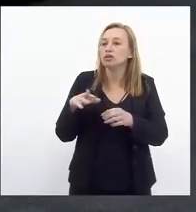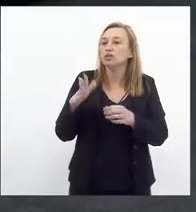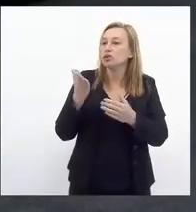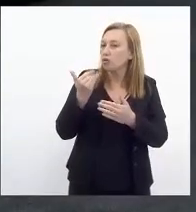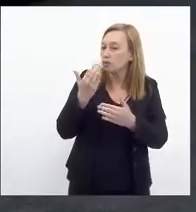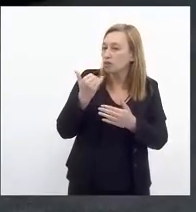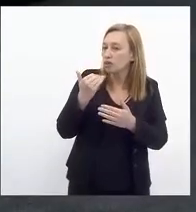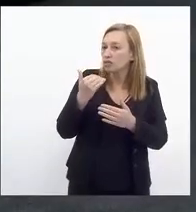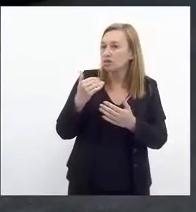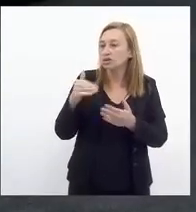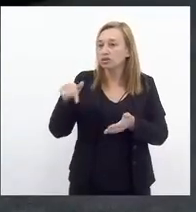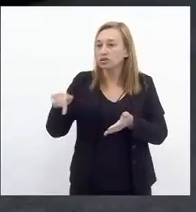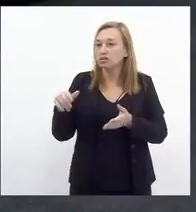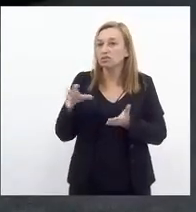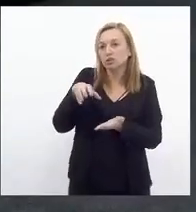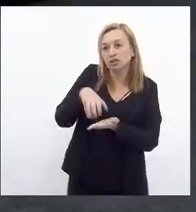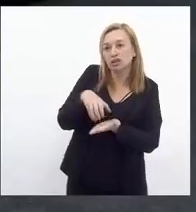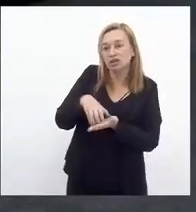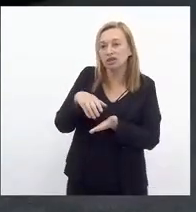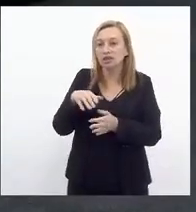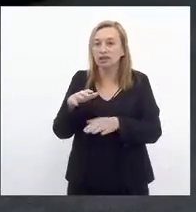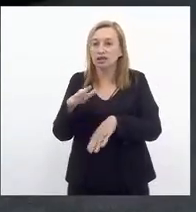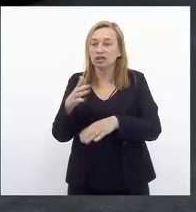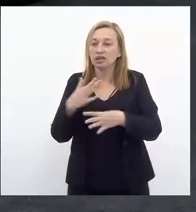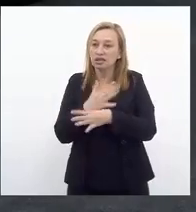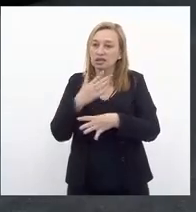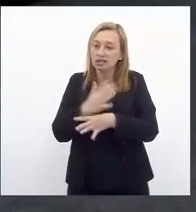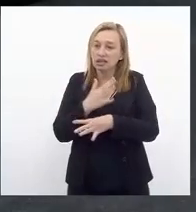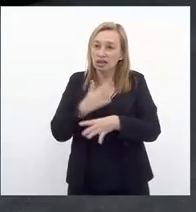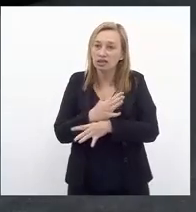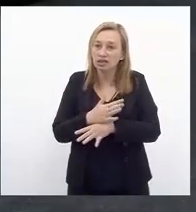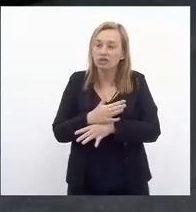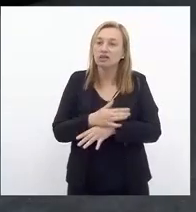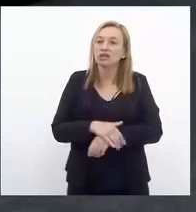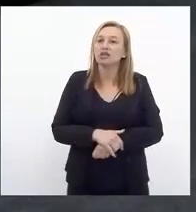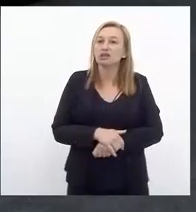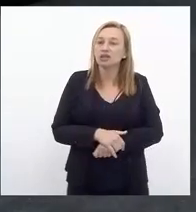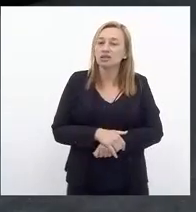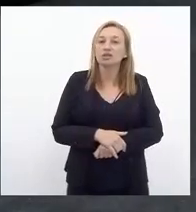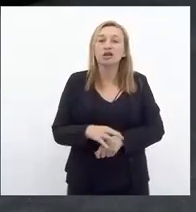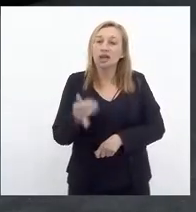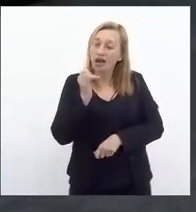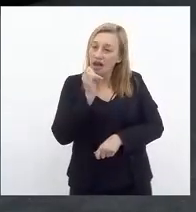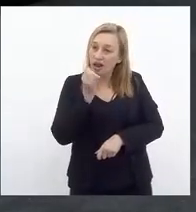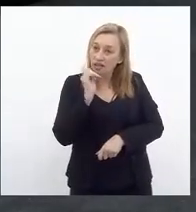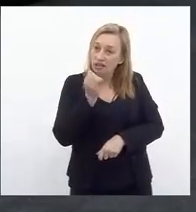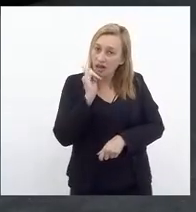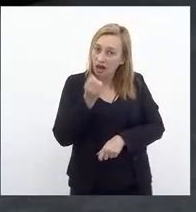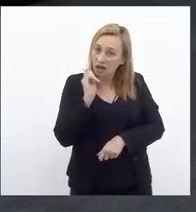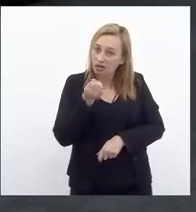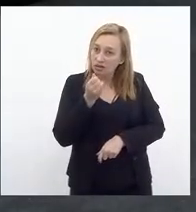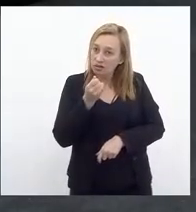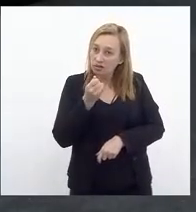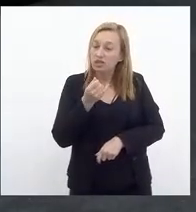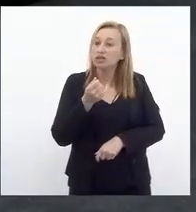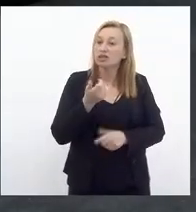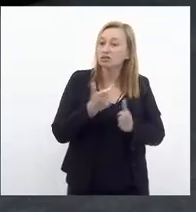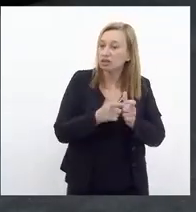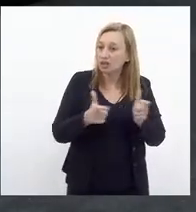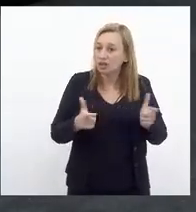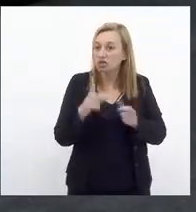conversamos com diversas pessoas que moravam nas ruas e elas relataram que tinham uma grande